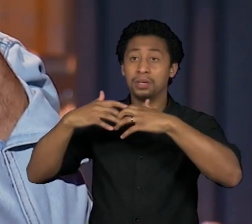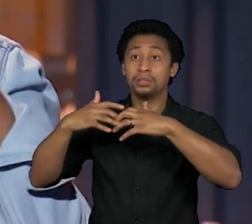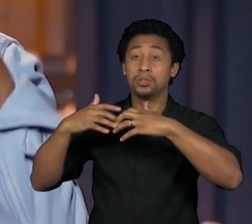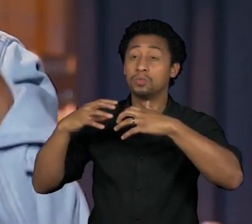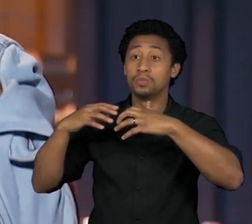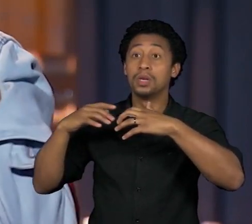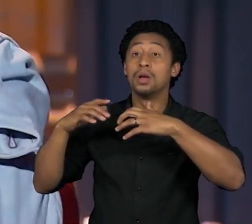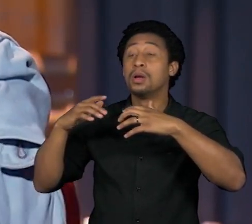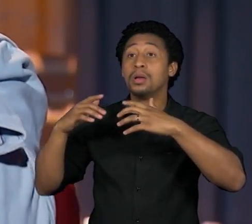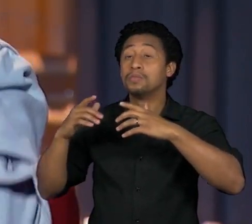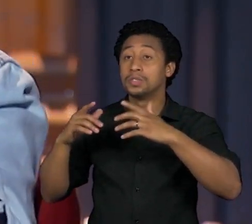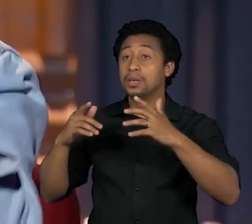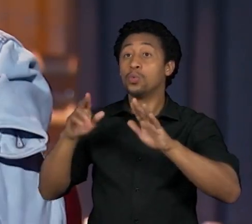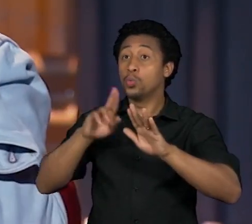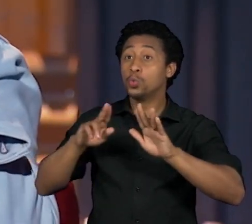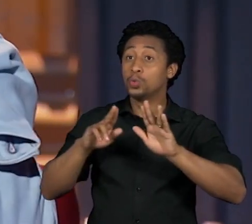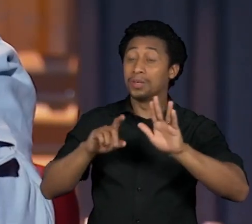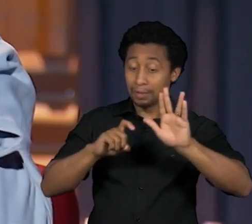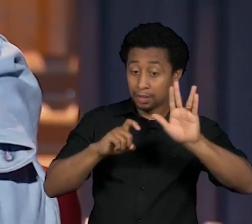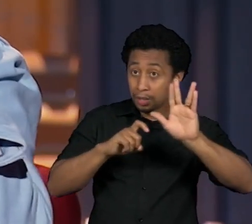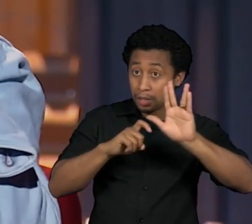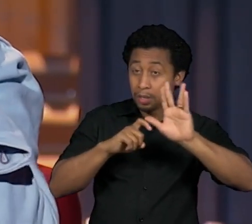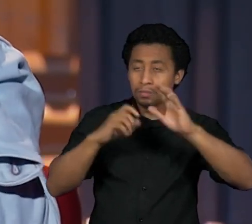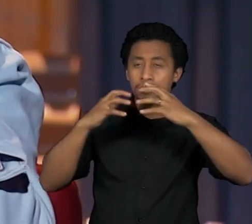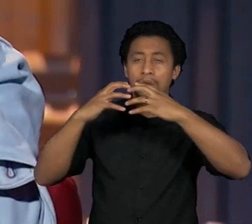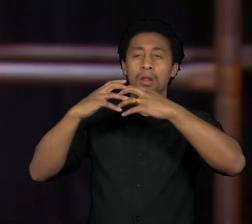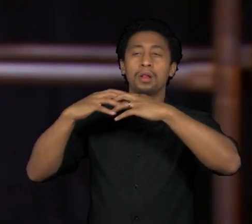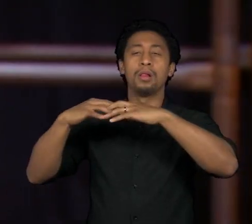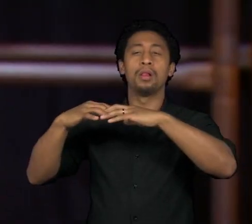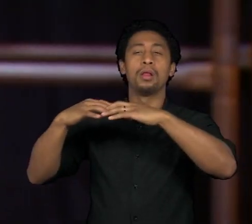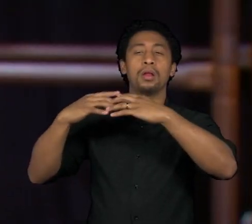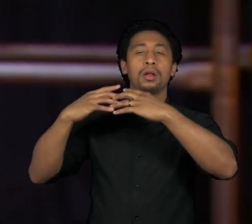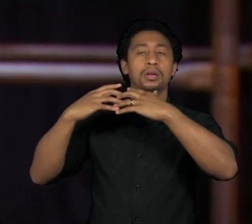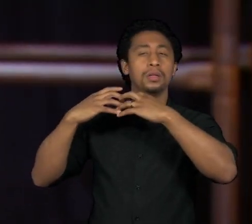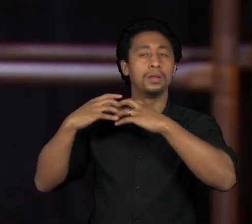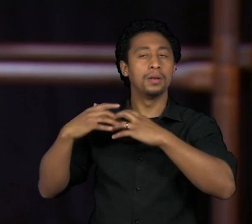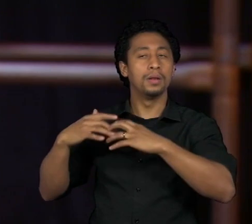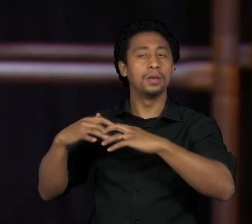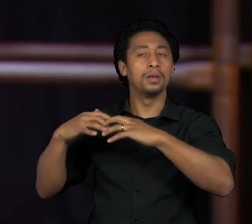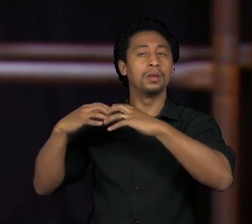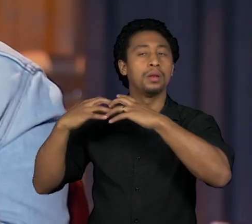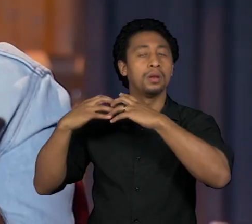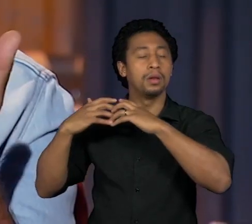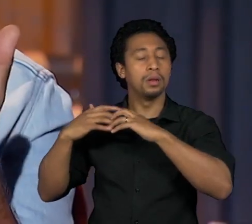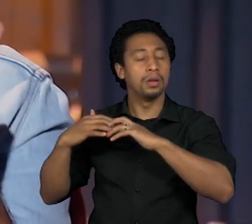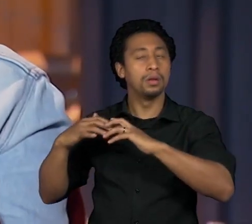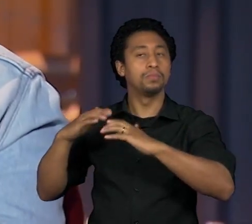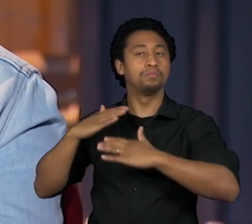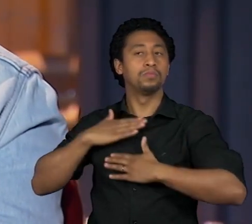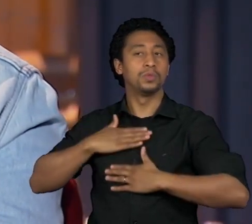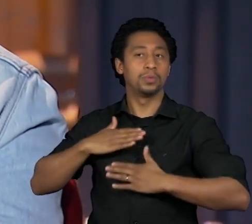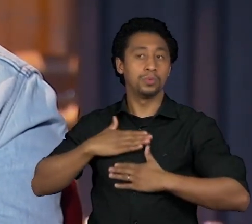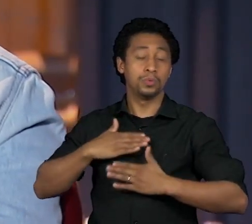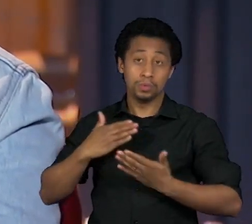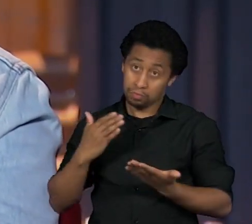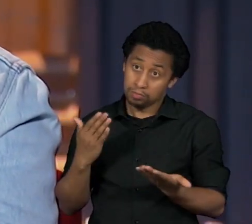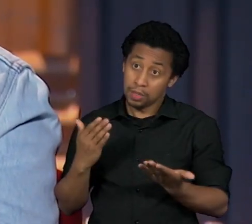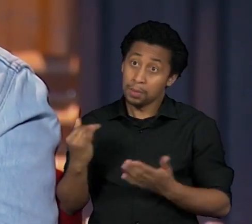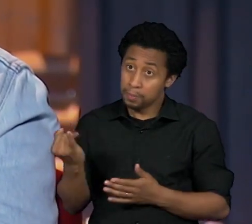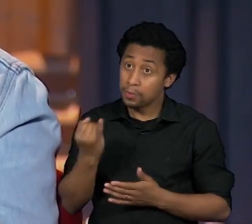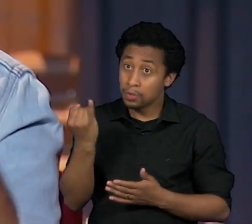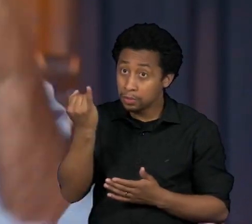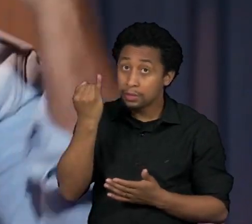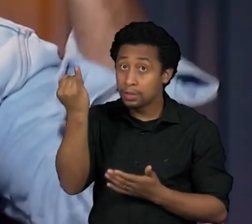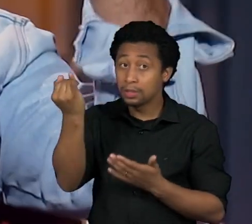os canabinoides vão fazer com que isso fique um pouquinho mais fuzzy, um pouquinho menos preciso. Tá. O que é muito útil na epilepsia. Né, para tratar um